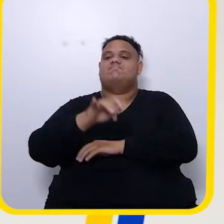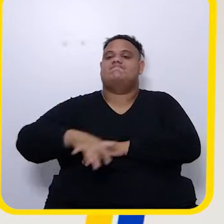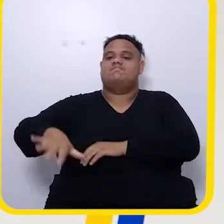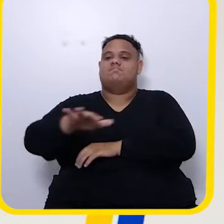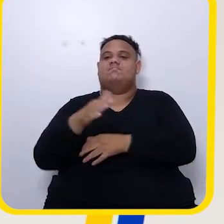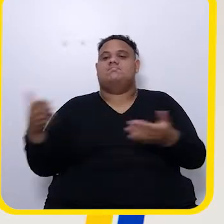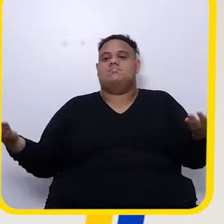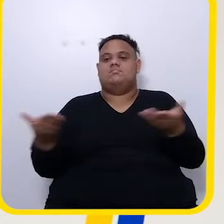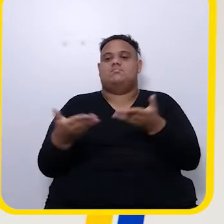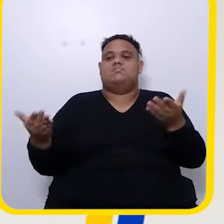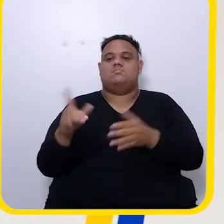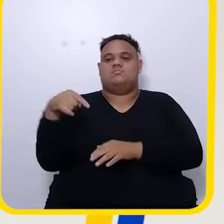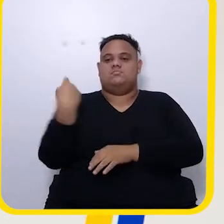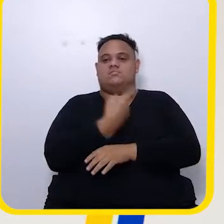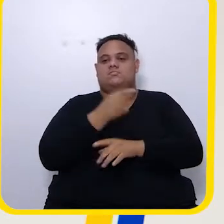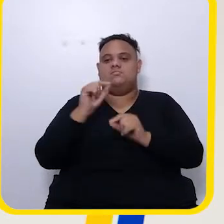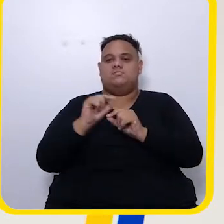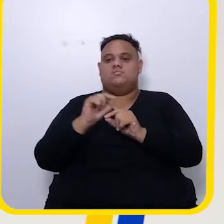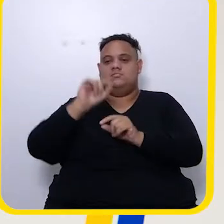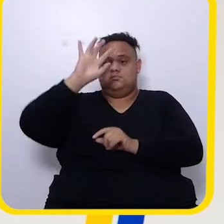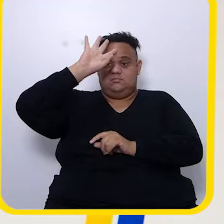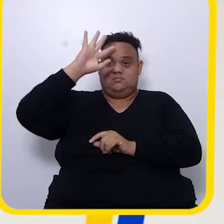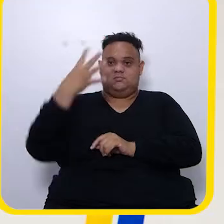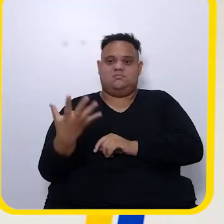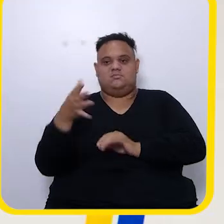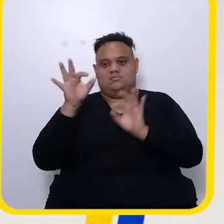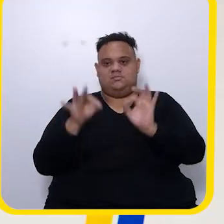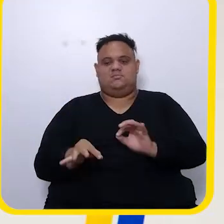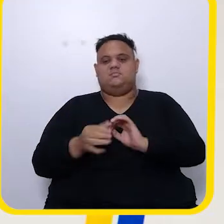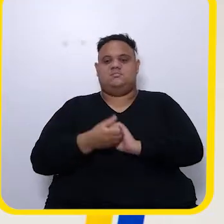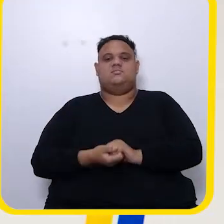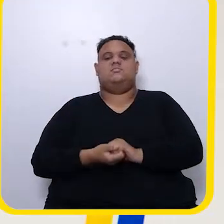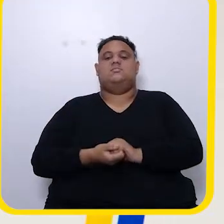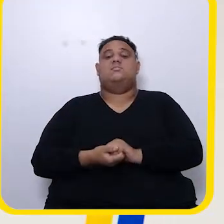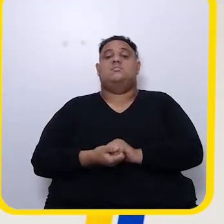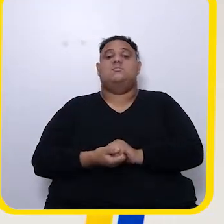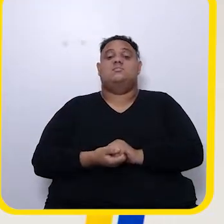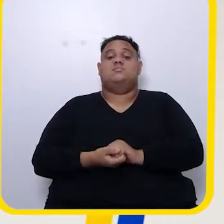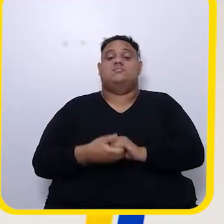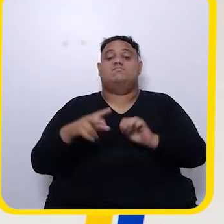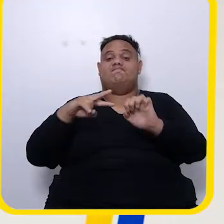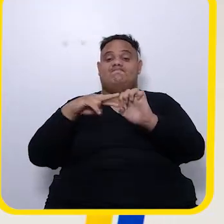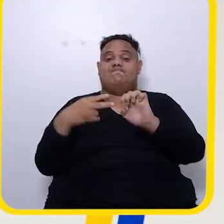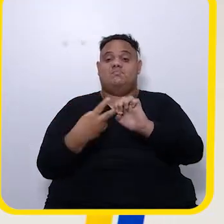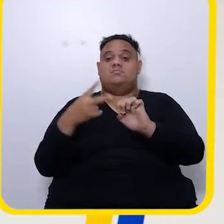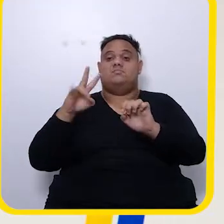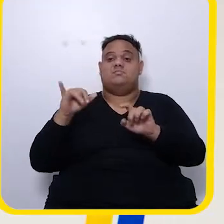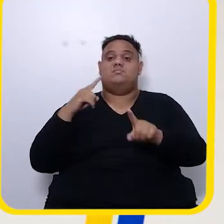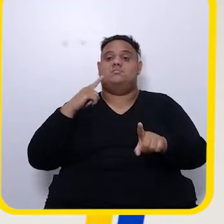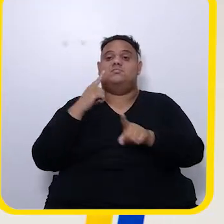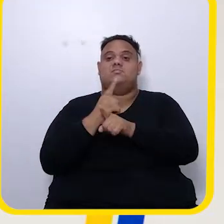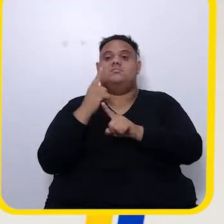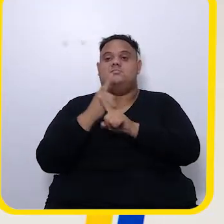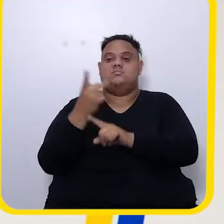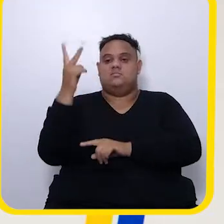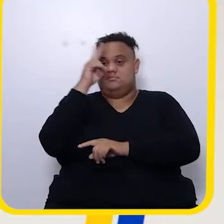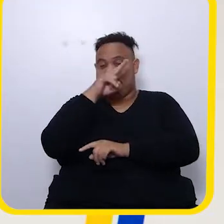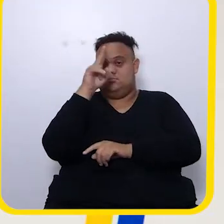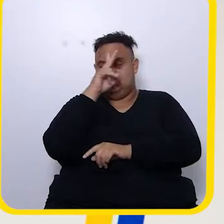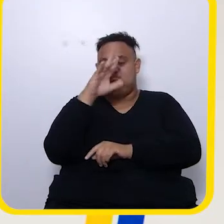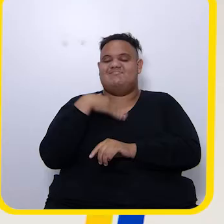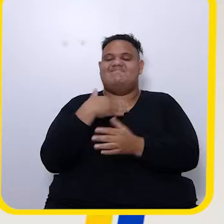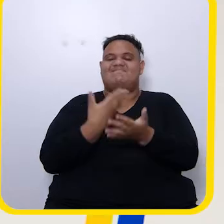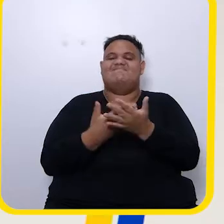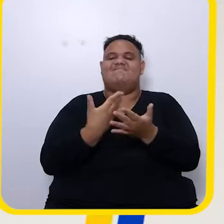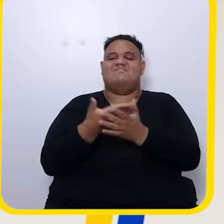e agora a gente vai resolver ela. Tá aí a equação. Vamos encontrar como é que. Vamos relembrar aqui o assunto da aula